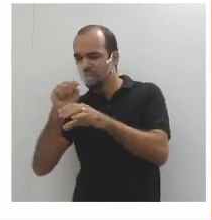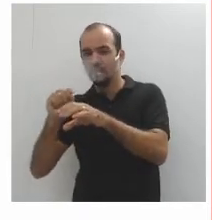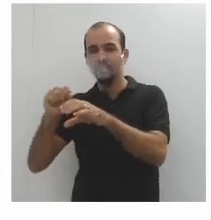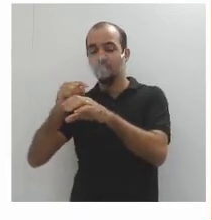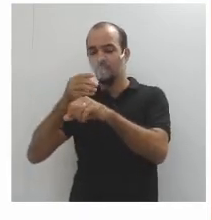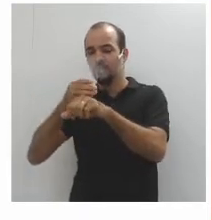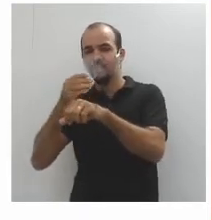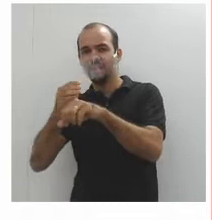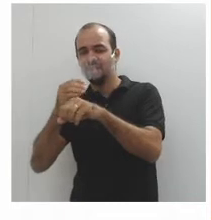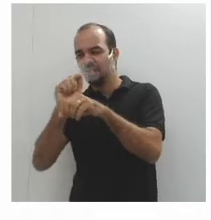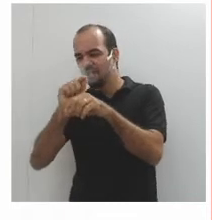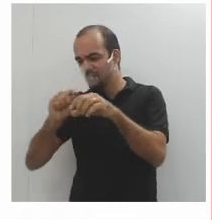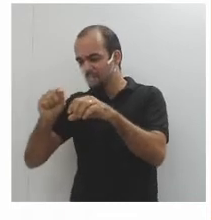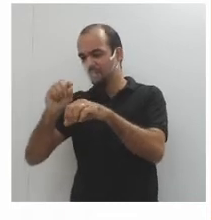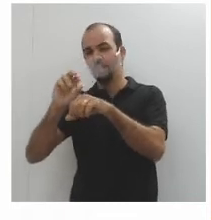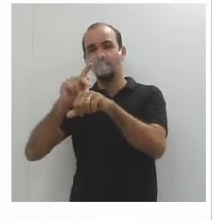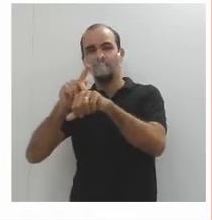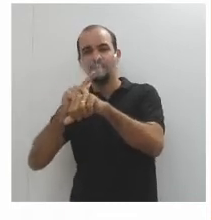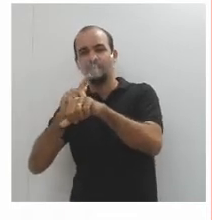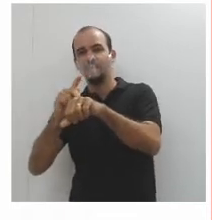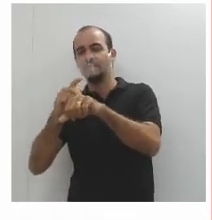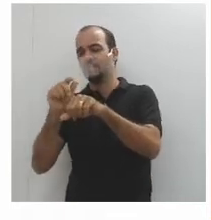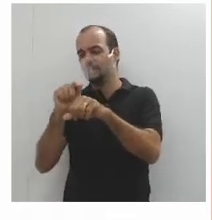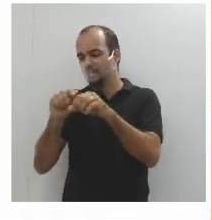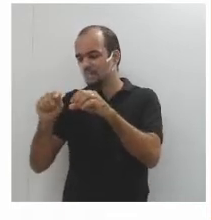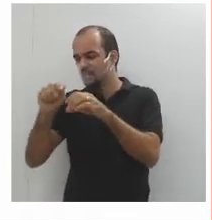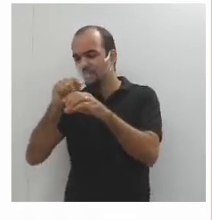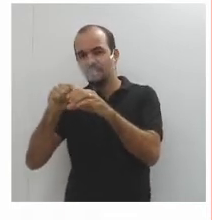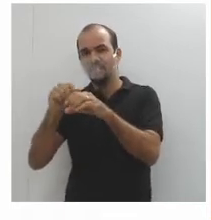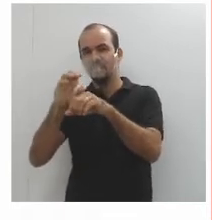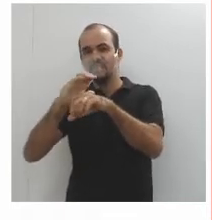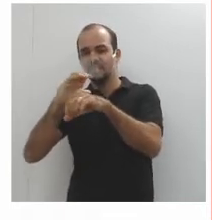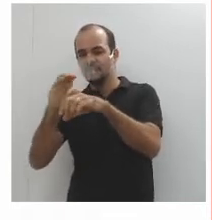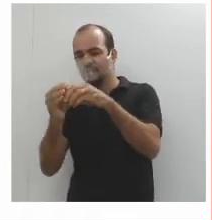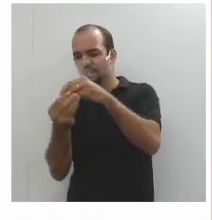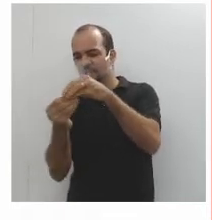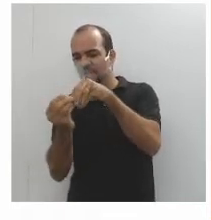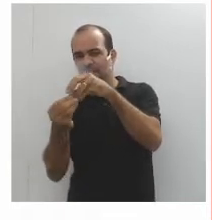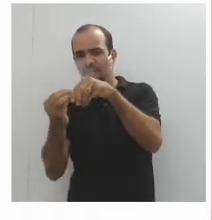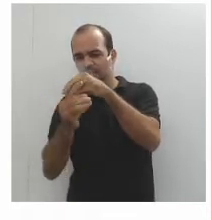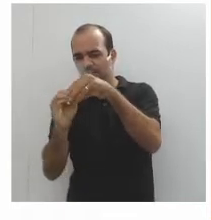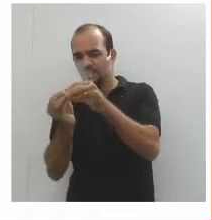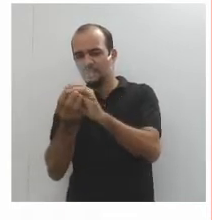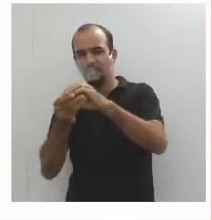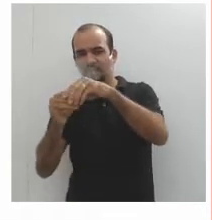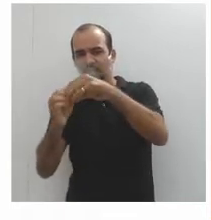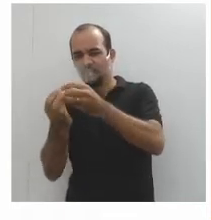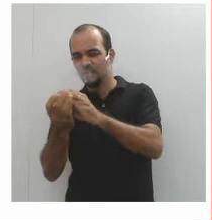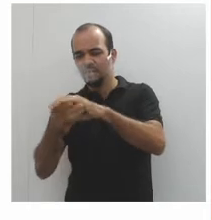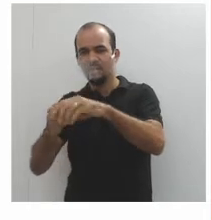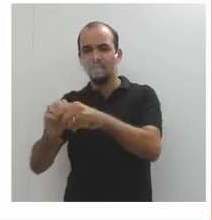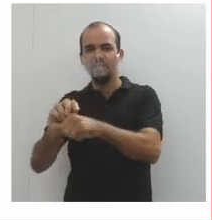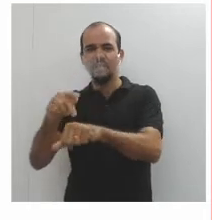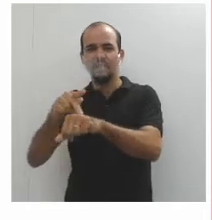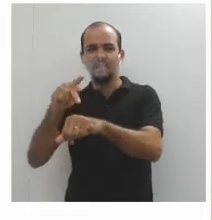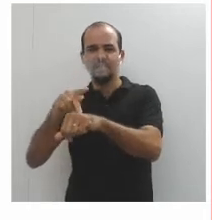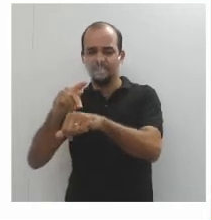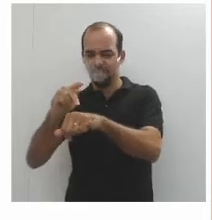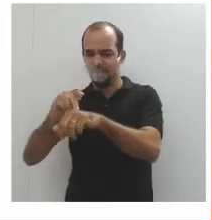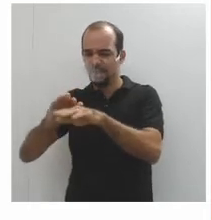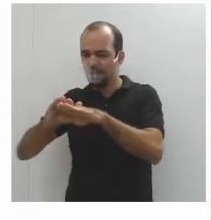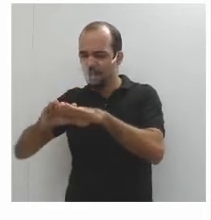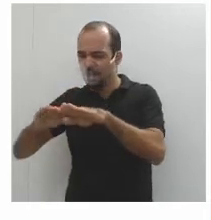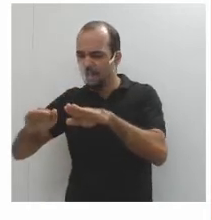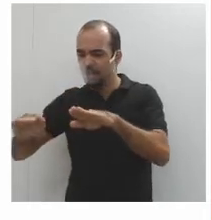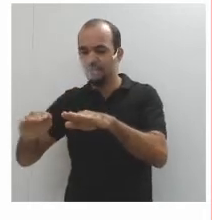os pontos acinzentados. Ou seja, nós temos uma fase heterogênea com diversos